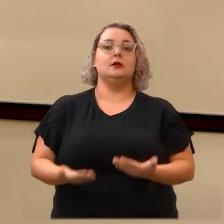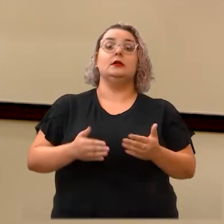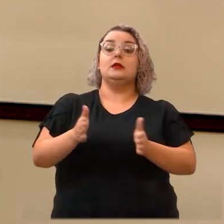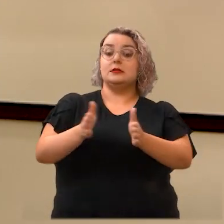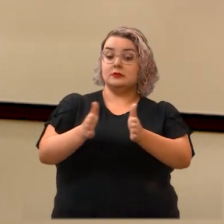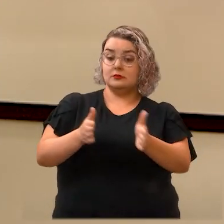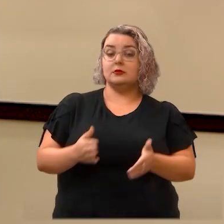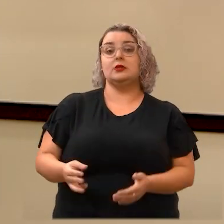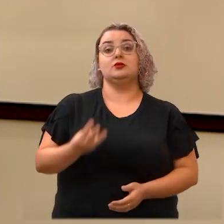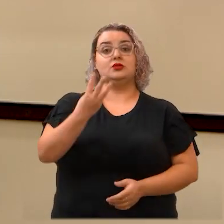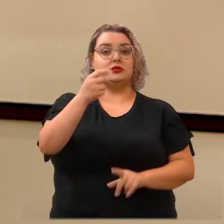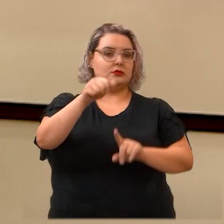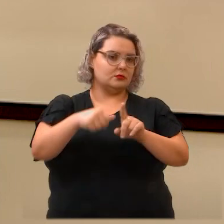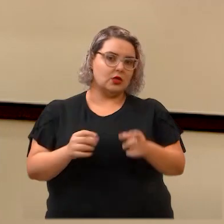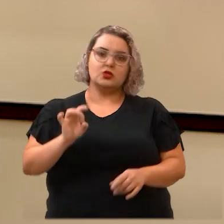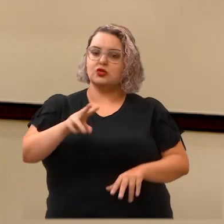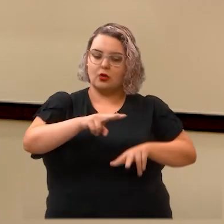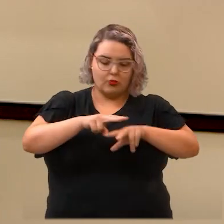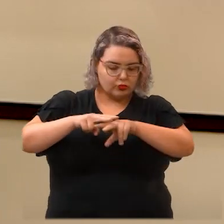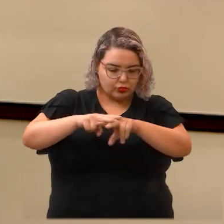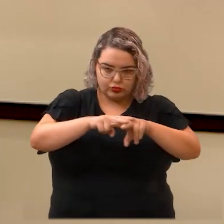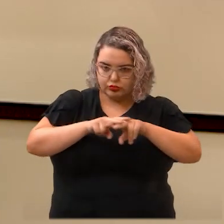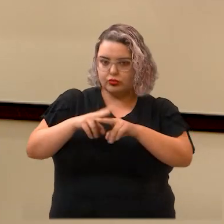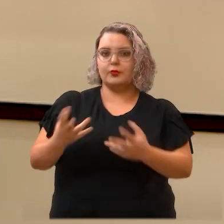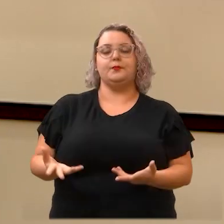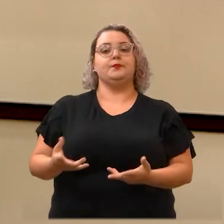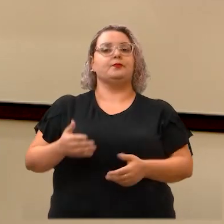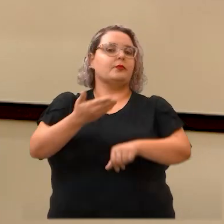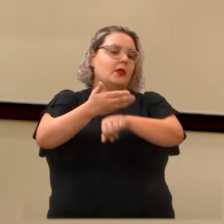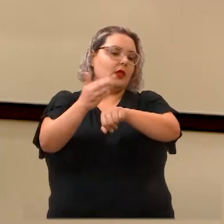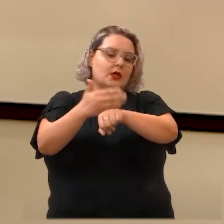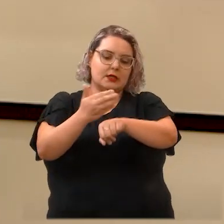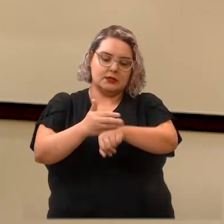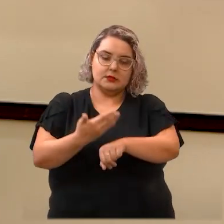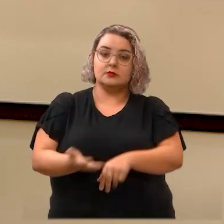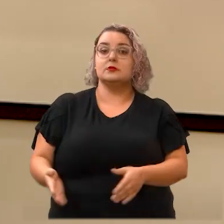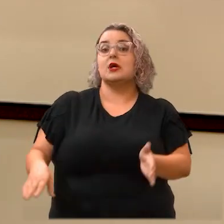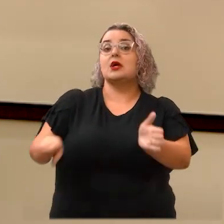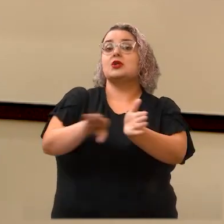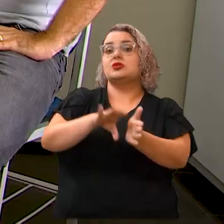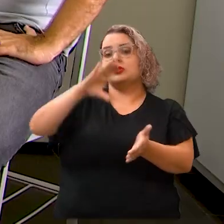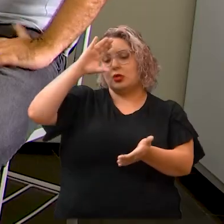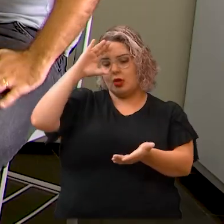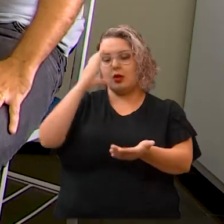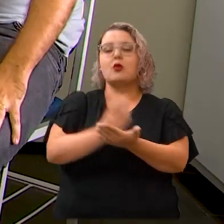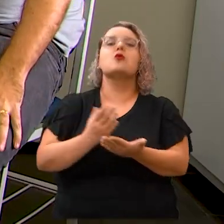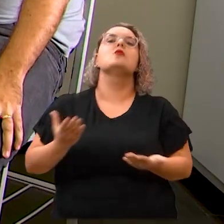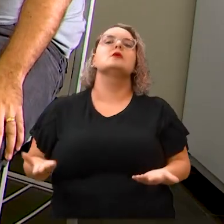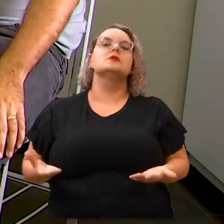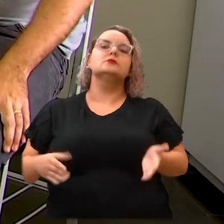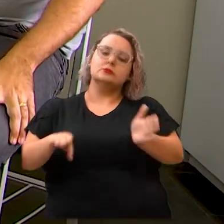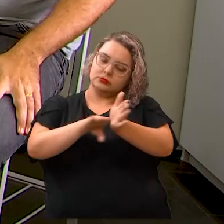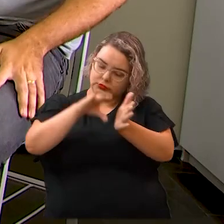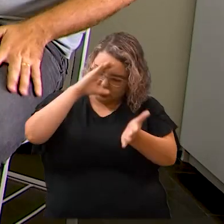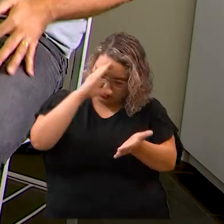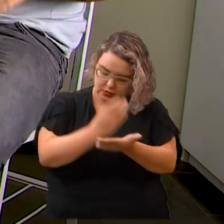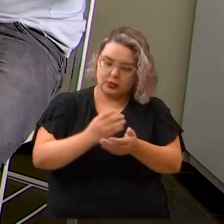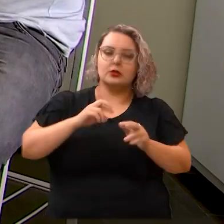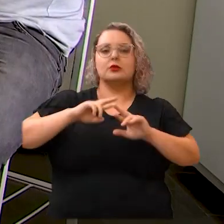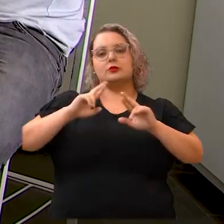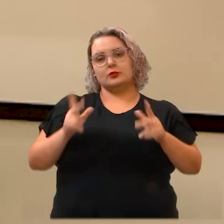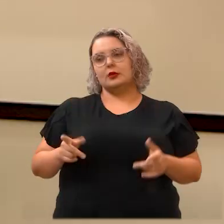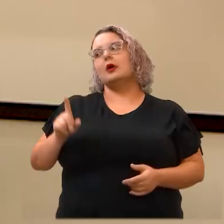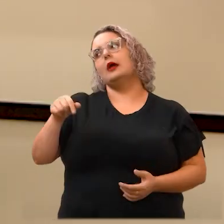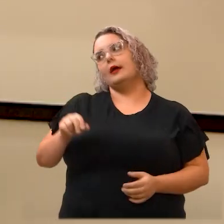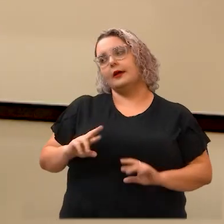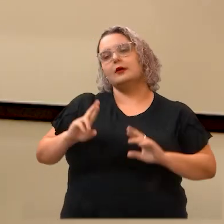antecedência nesse período de três meses você só fez revisões resolver exercícios você vai chegar confiante chegar confiante é